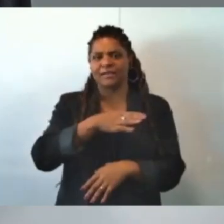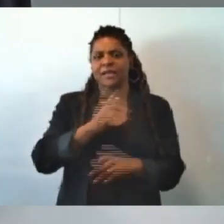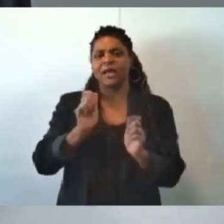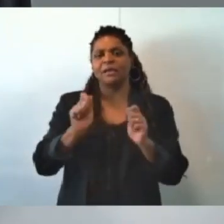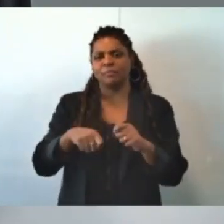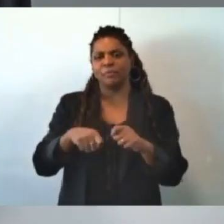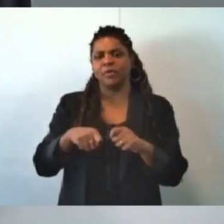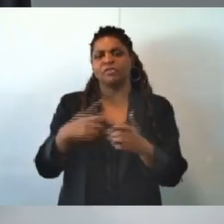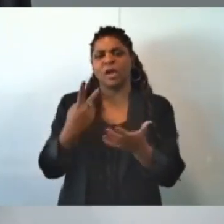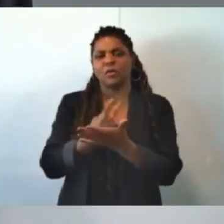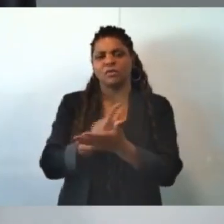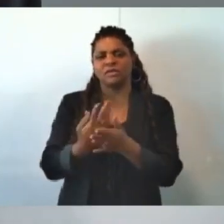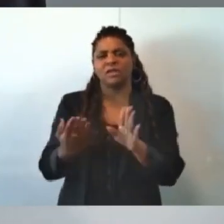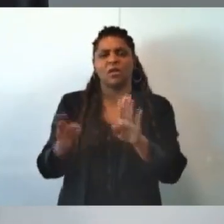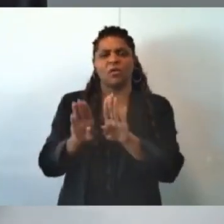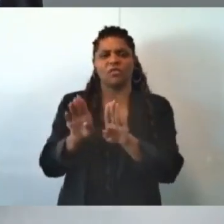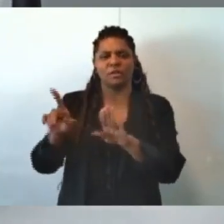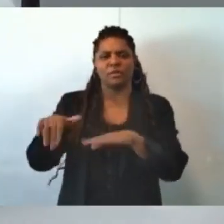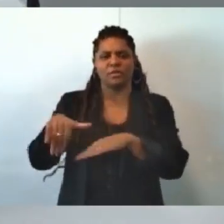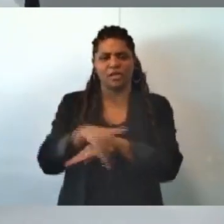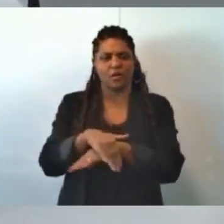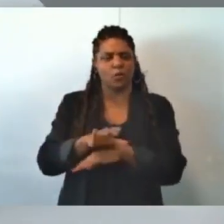Por enquanto, é isso que eu tenho a dizer.